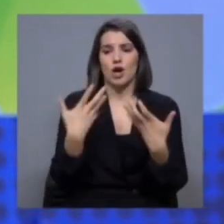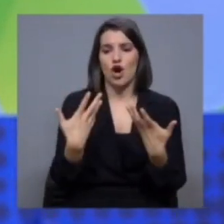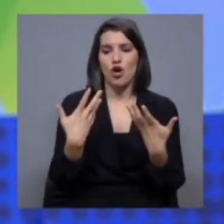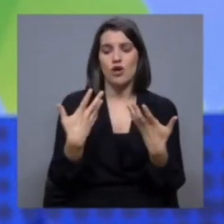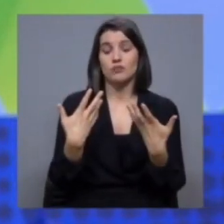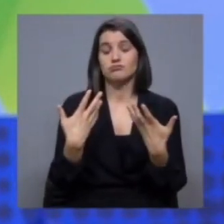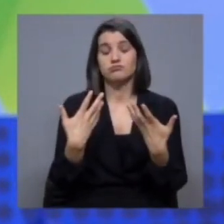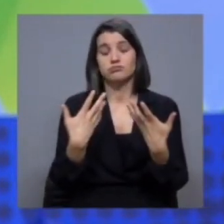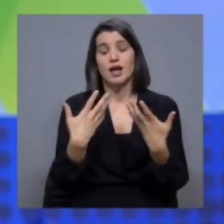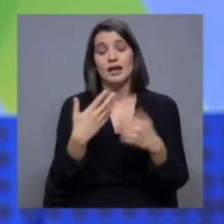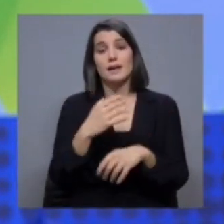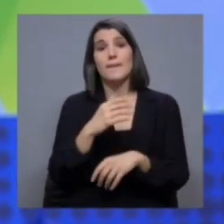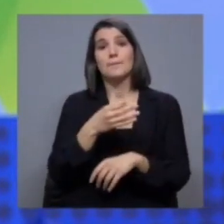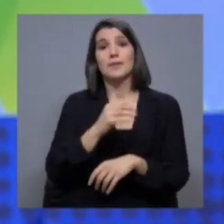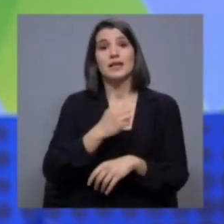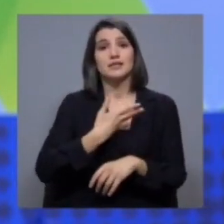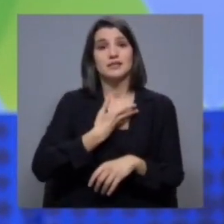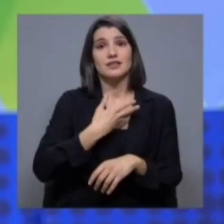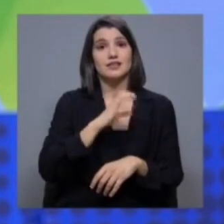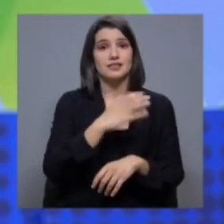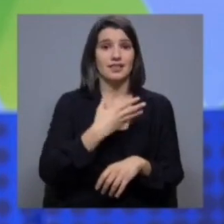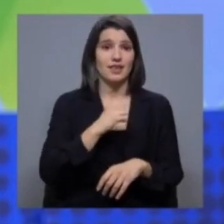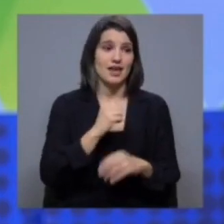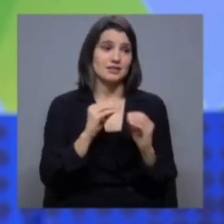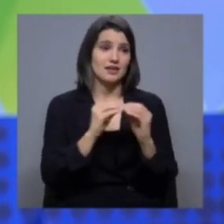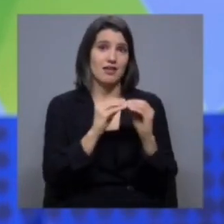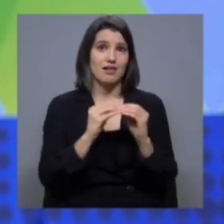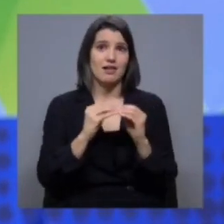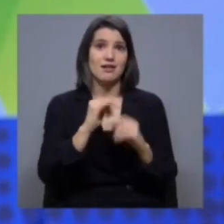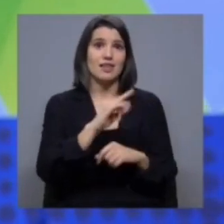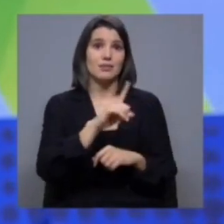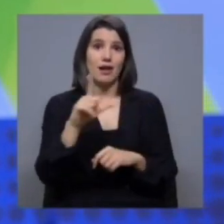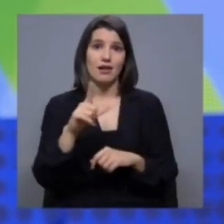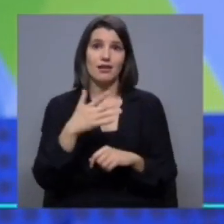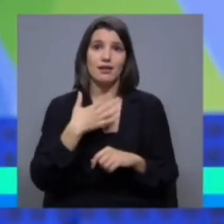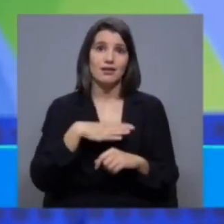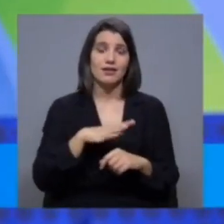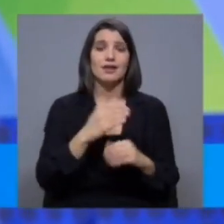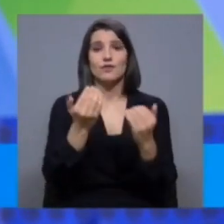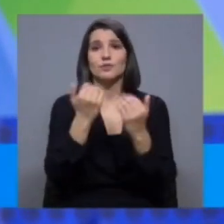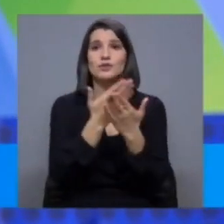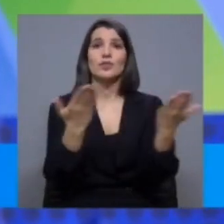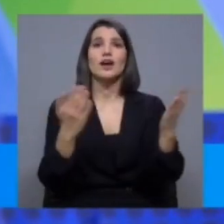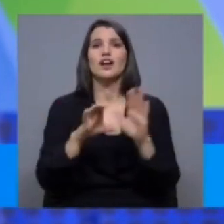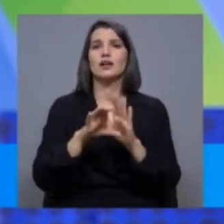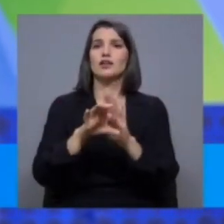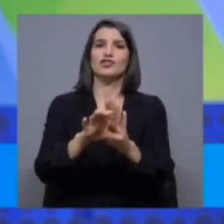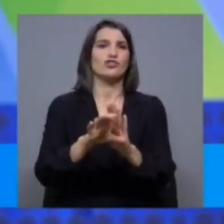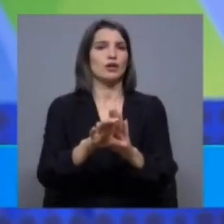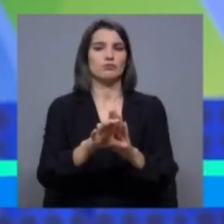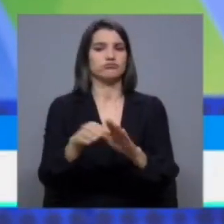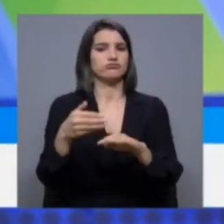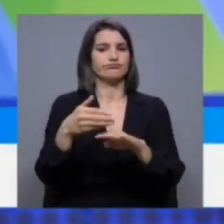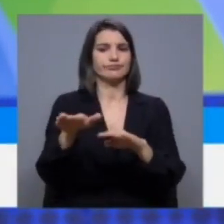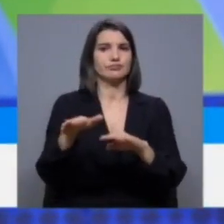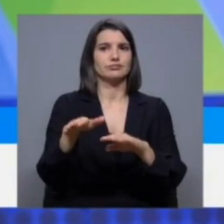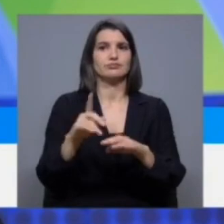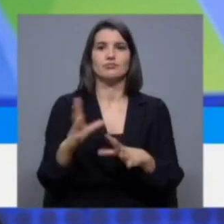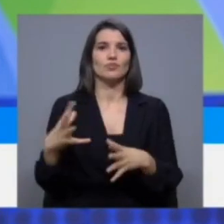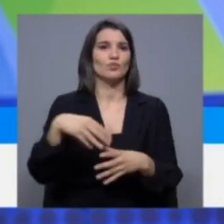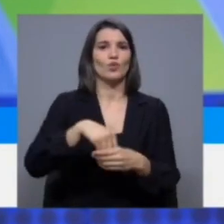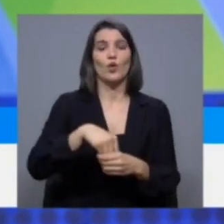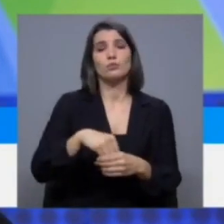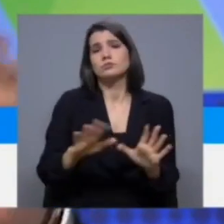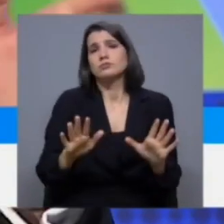momento a um arranjo entre PSD e eu ir lá para passar a mensagem política de que o chega não conta para a solução O que é